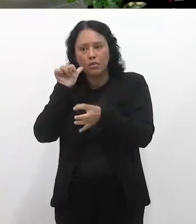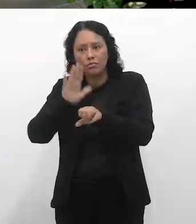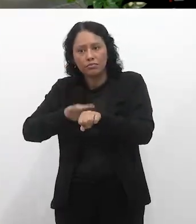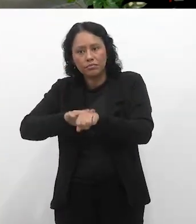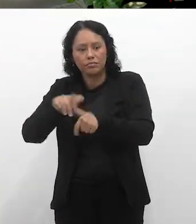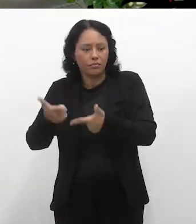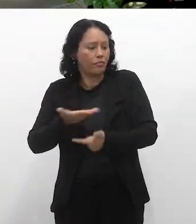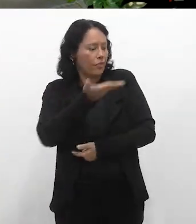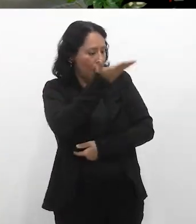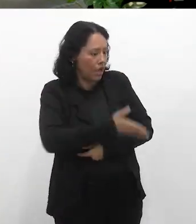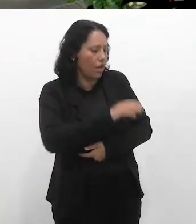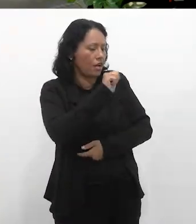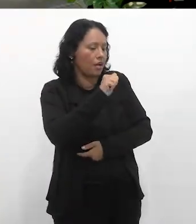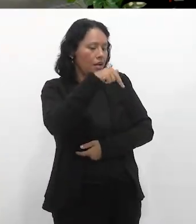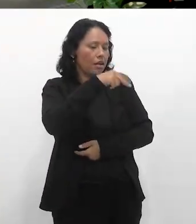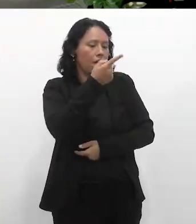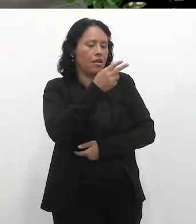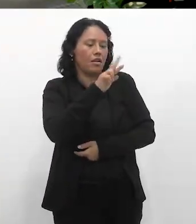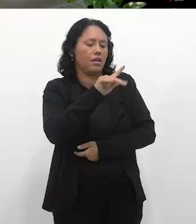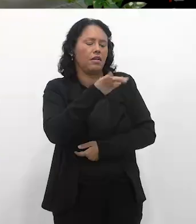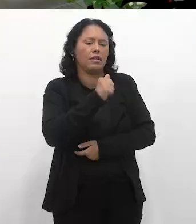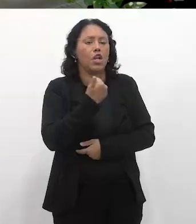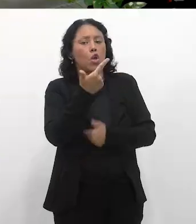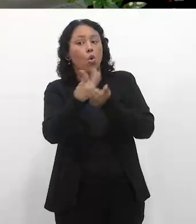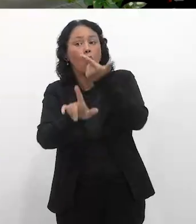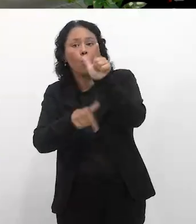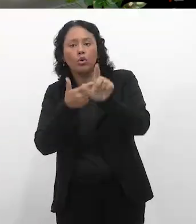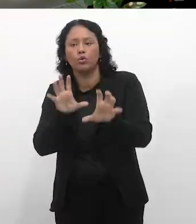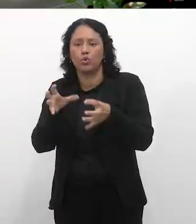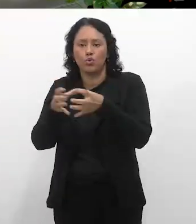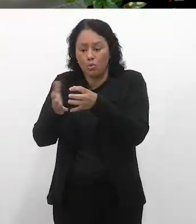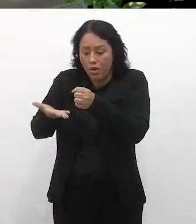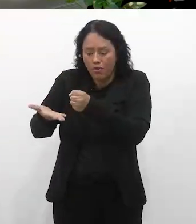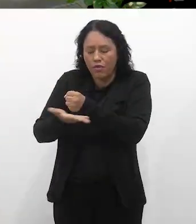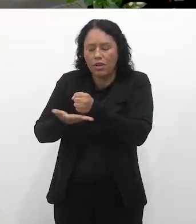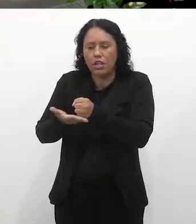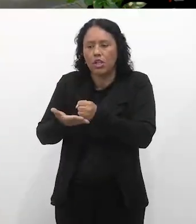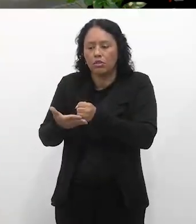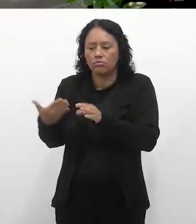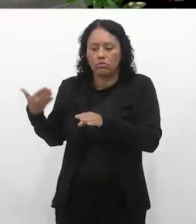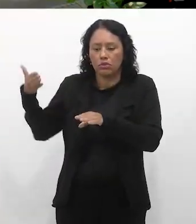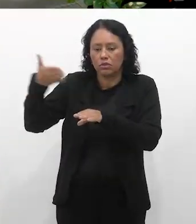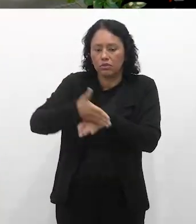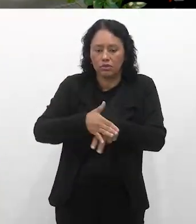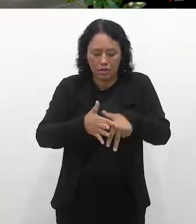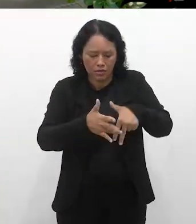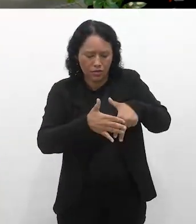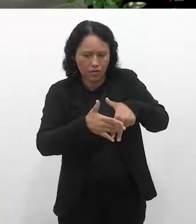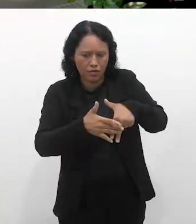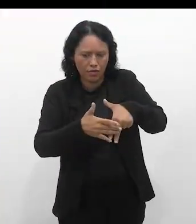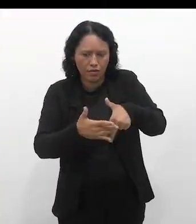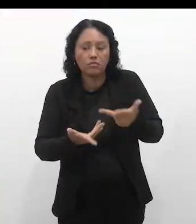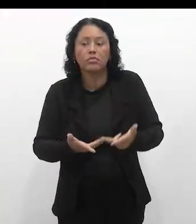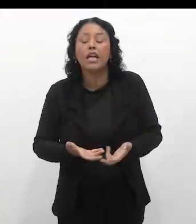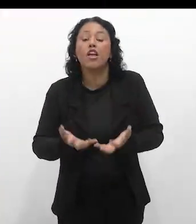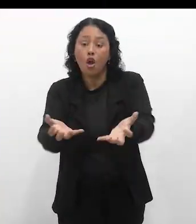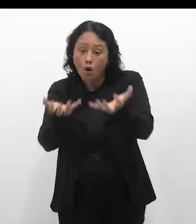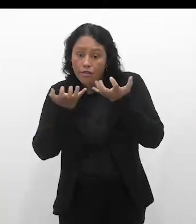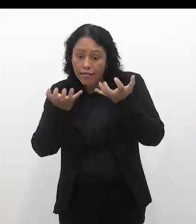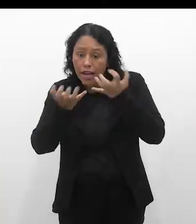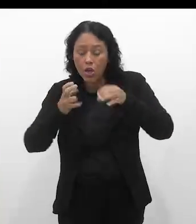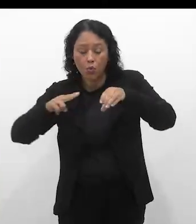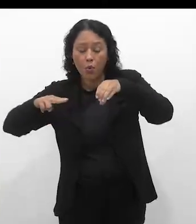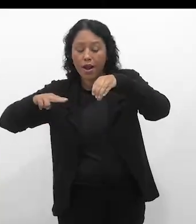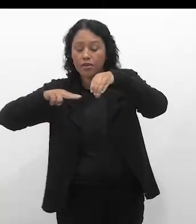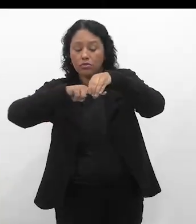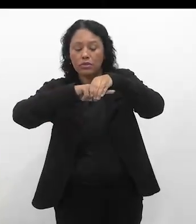fazem, Andréia e outros grupos, é fundamental porque hoje em dia a paciente chega de forma assertiva. Eu quero